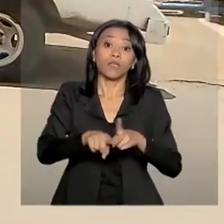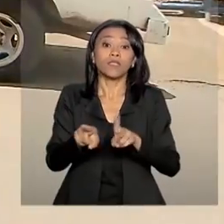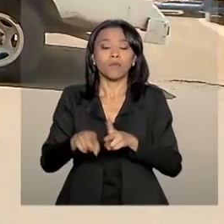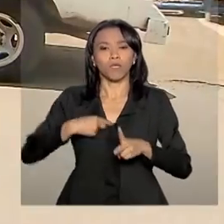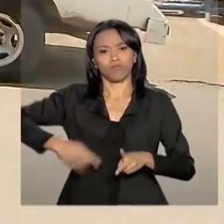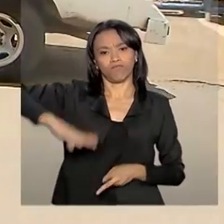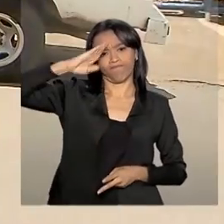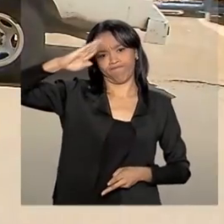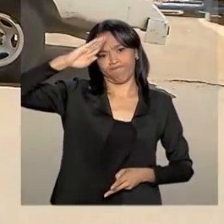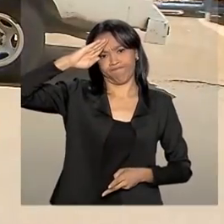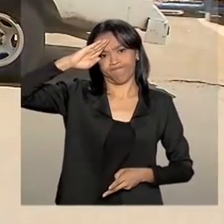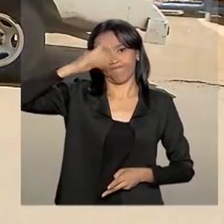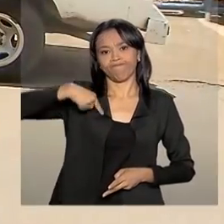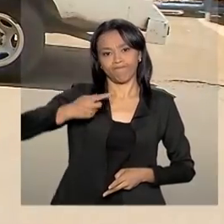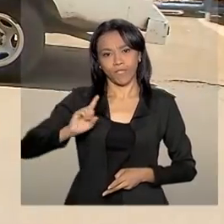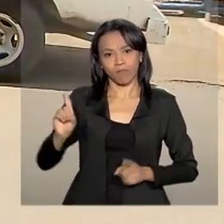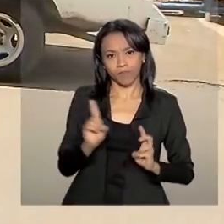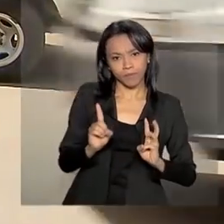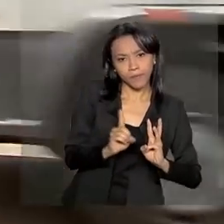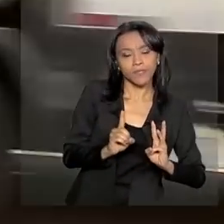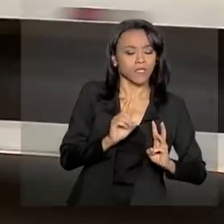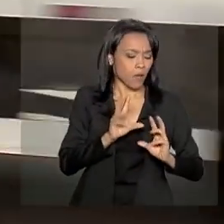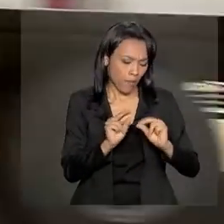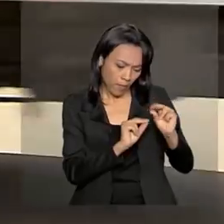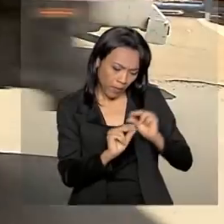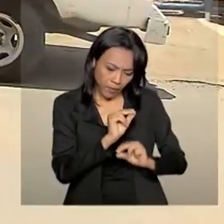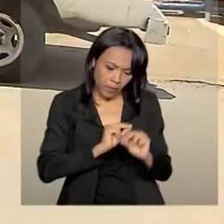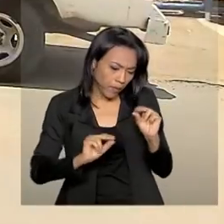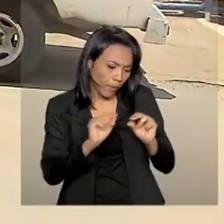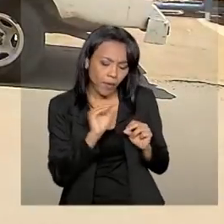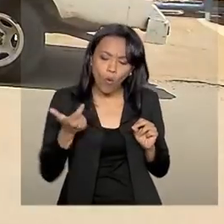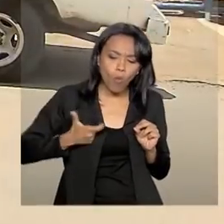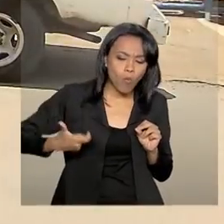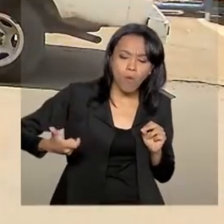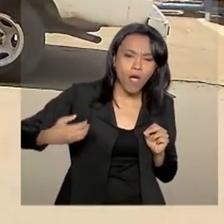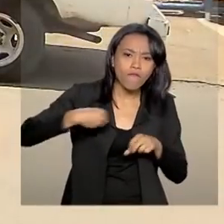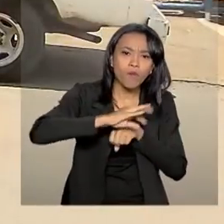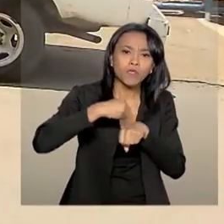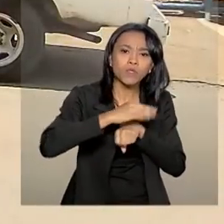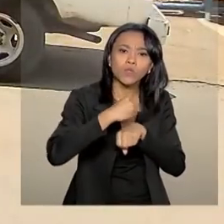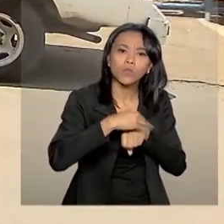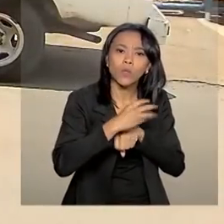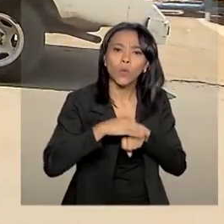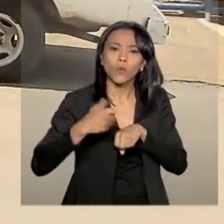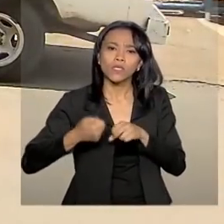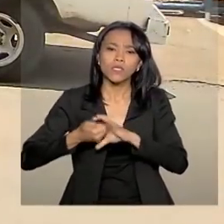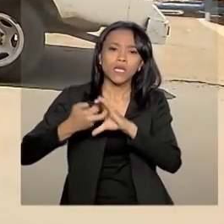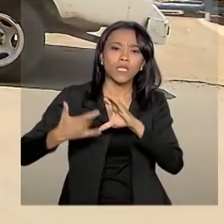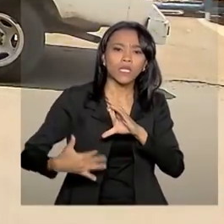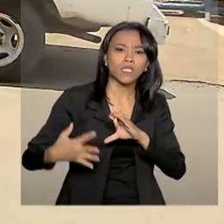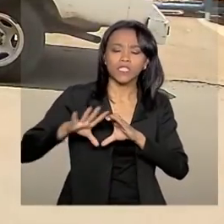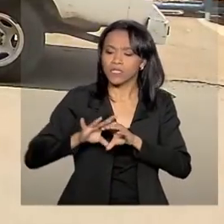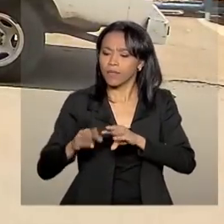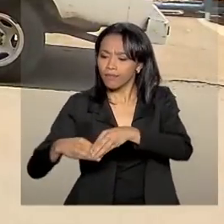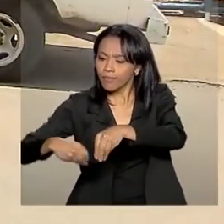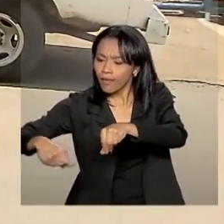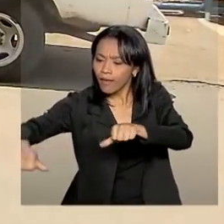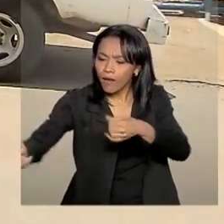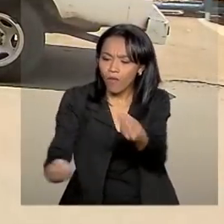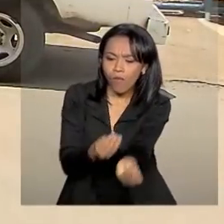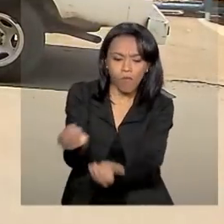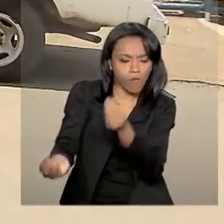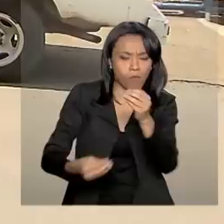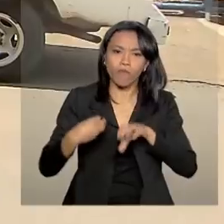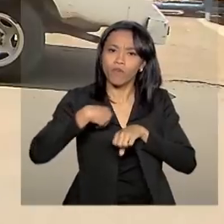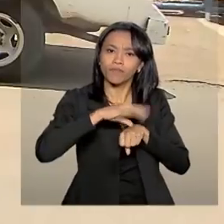estão atuando nessa operação. Trocaram informações sobre a área do acidente, as características geográficas da região e também traçaram